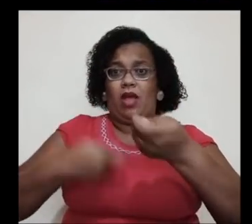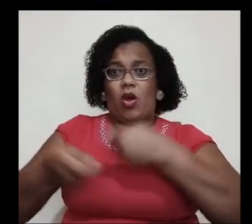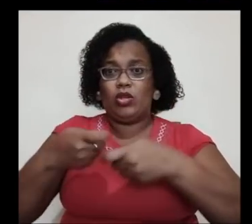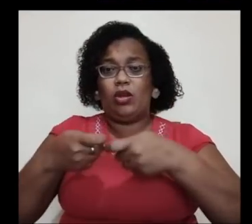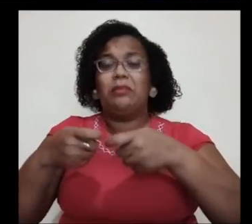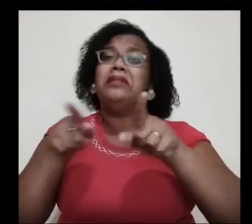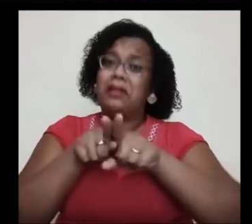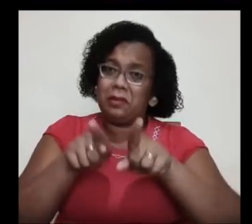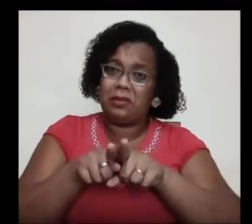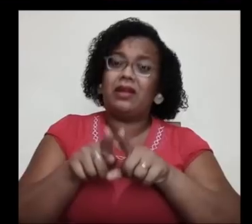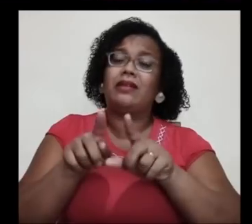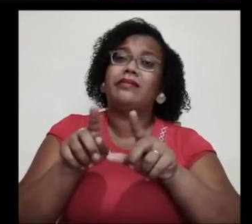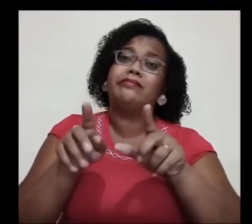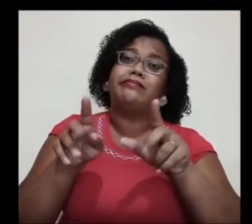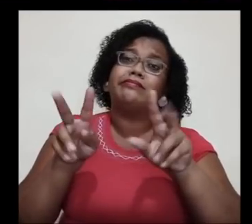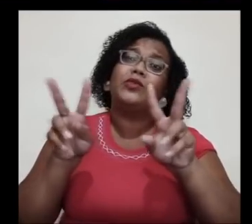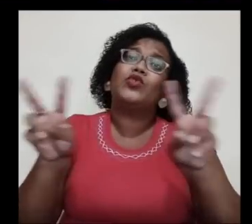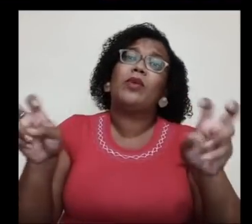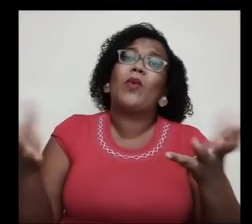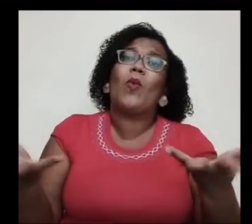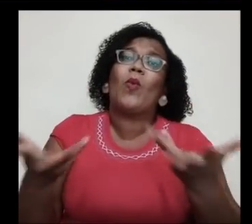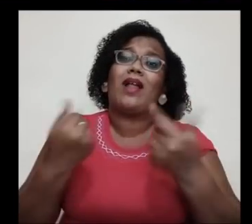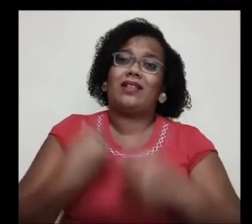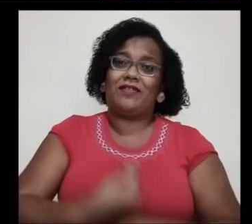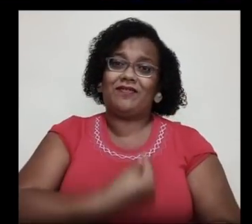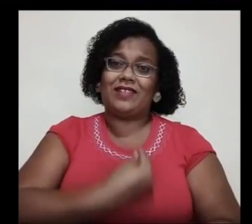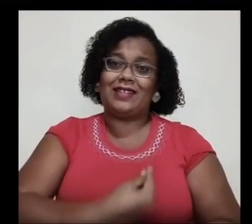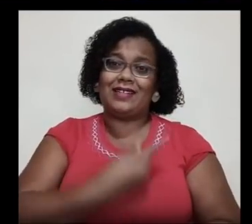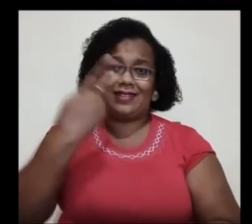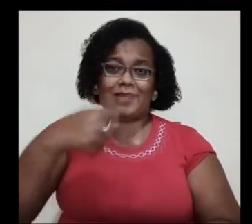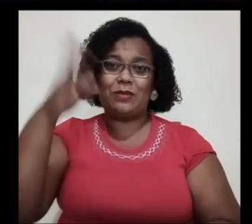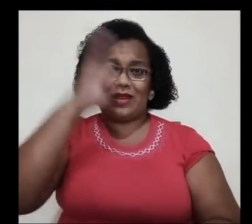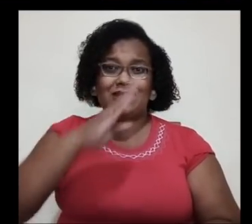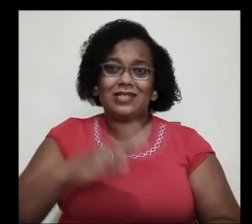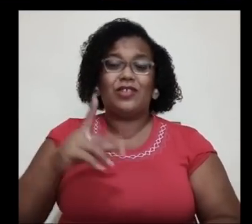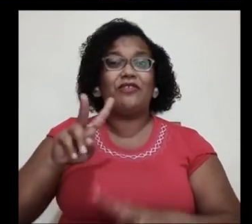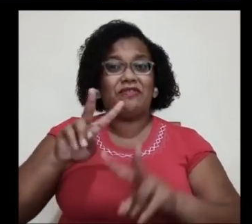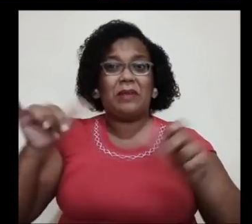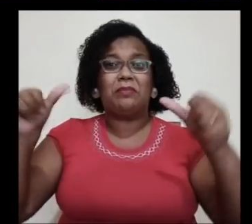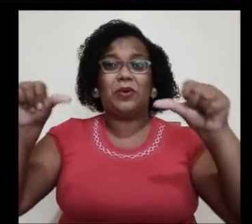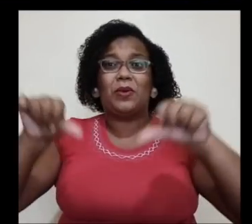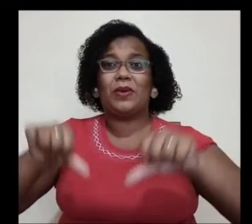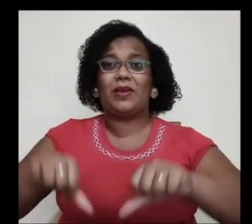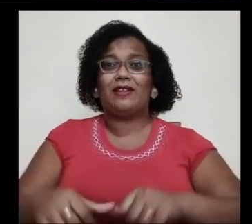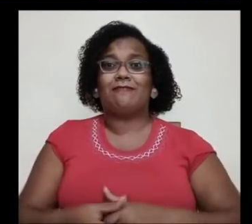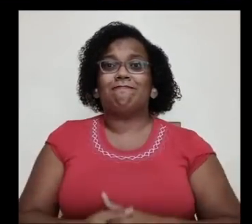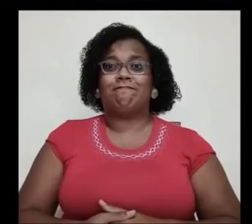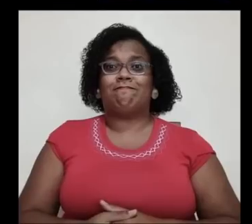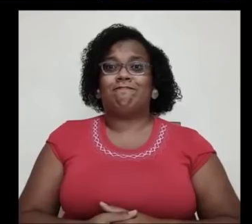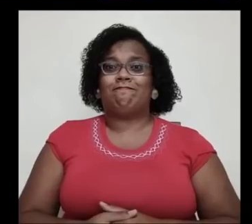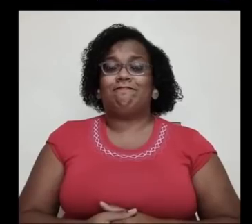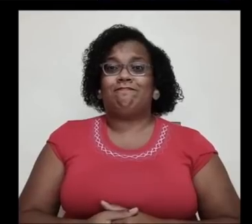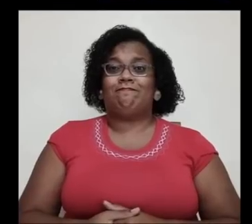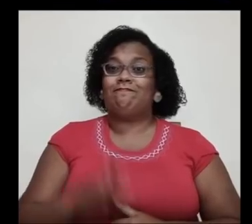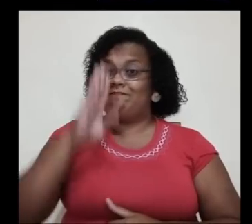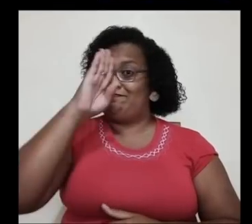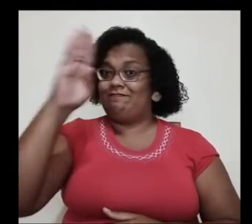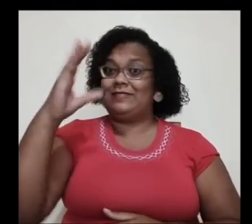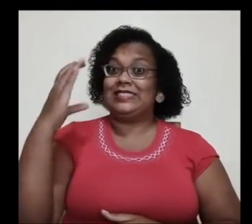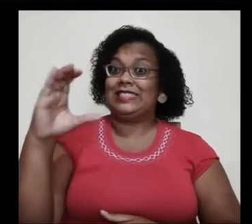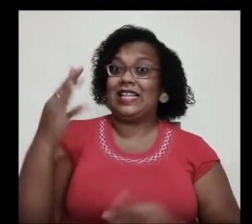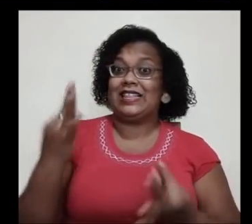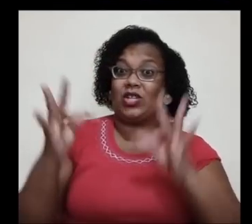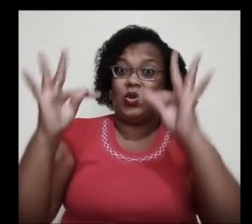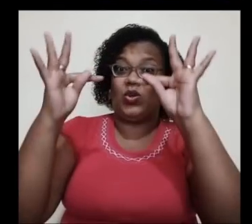Em particular, na ciência e tecnologia, vocês vejam que isso redunda e redundou também em decréscimos de recursos significativos para o